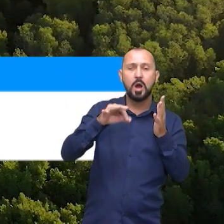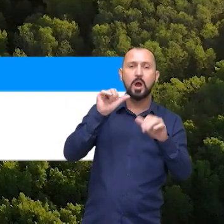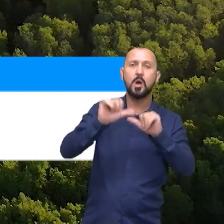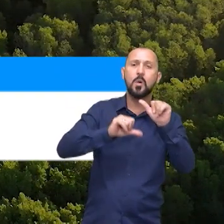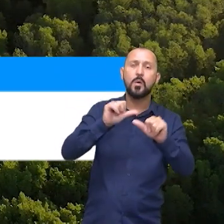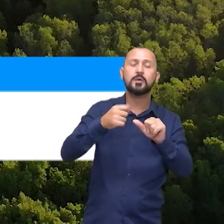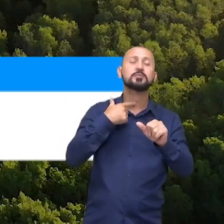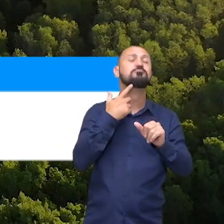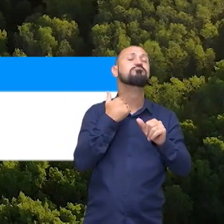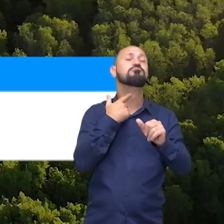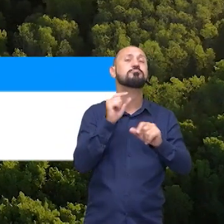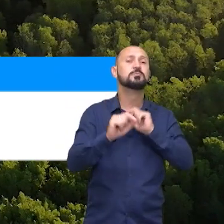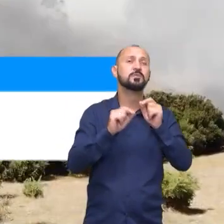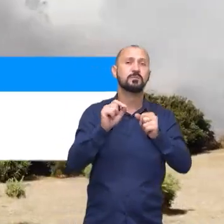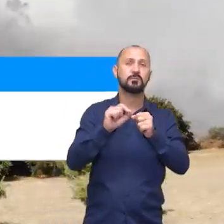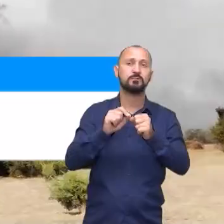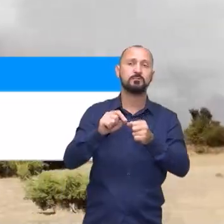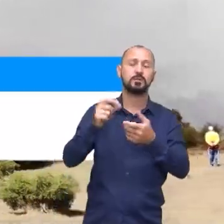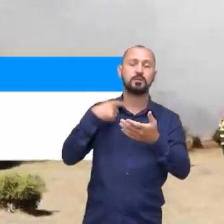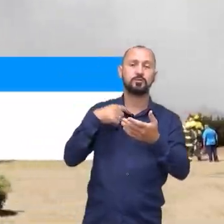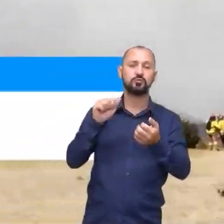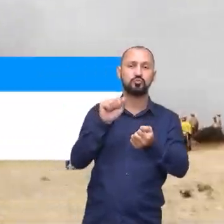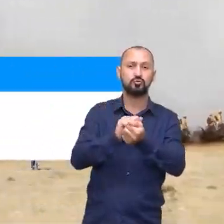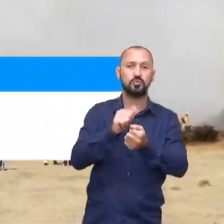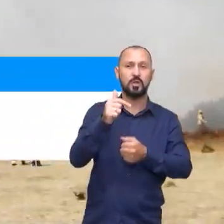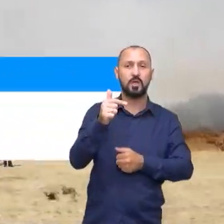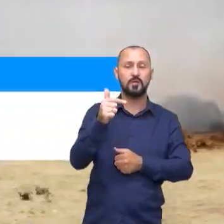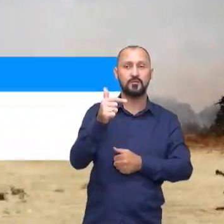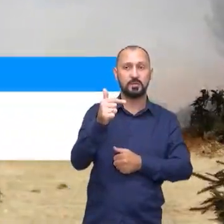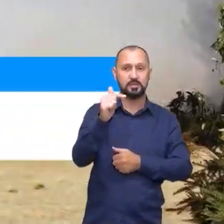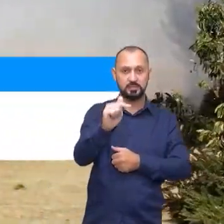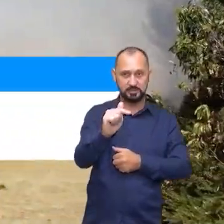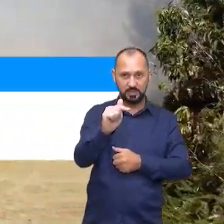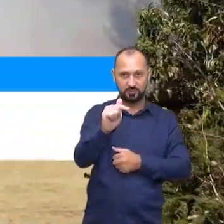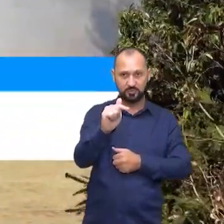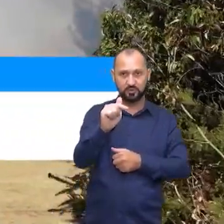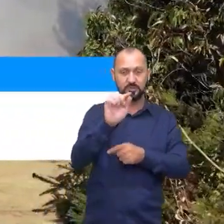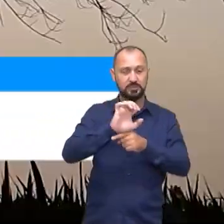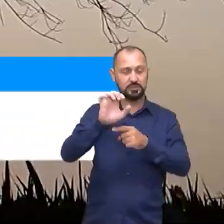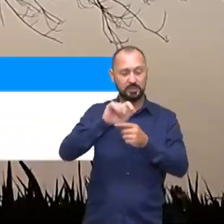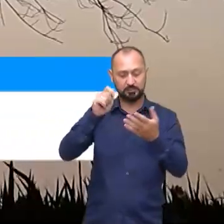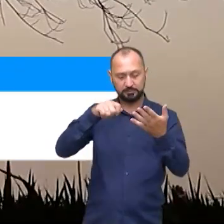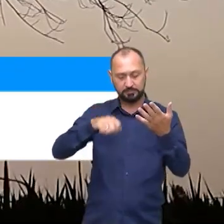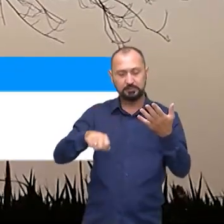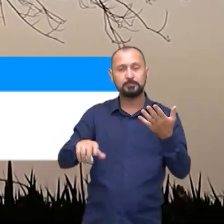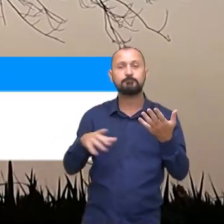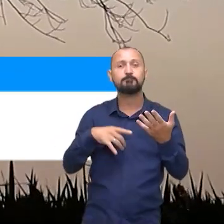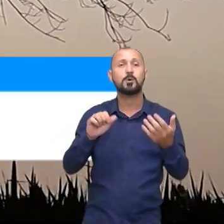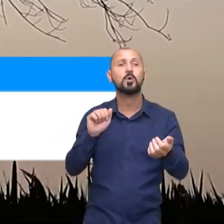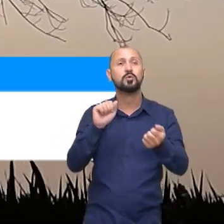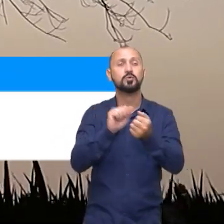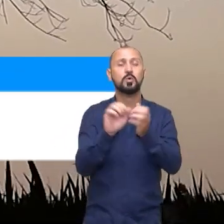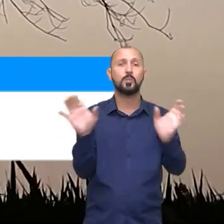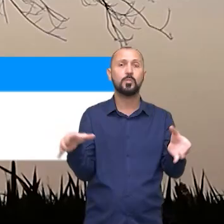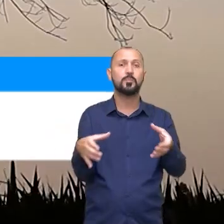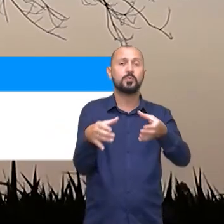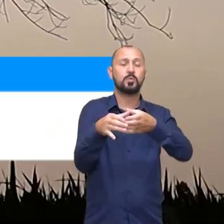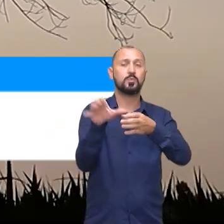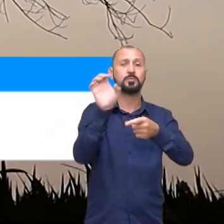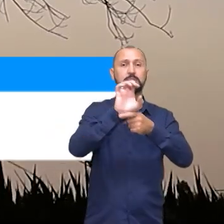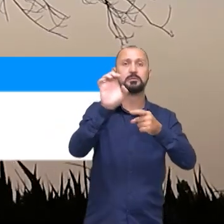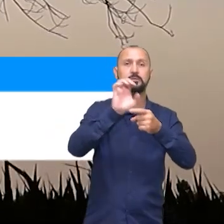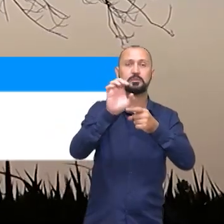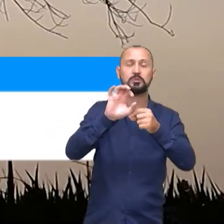ratificar o protocolo de intenções celebrado entre as 27 unidades federativas para a constituição do